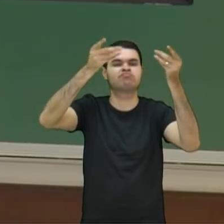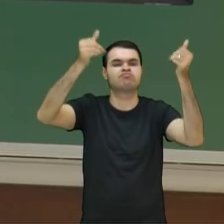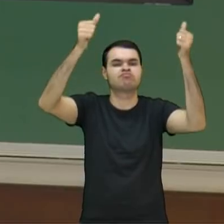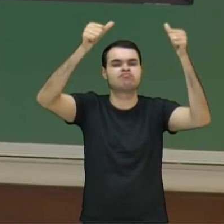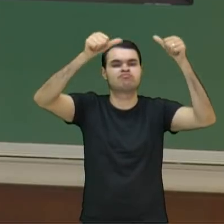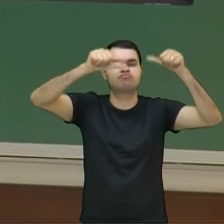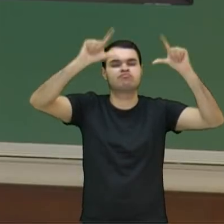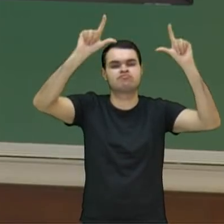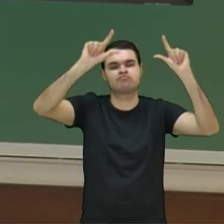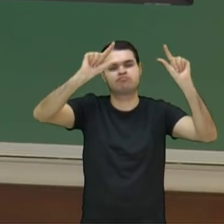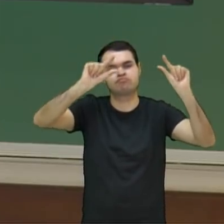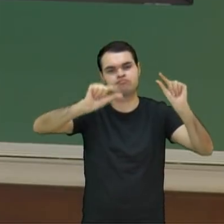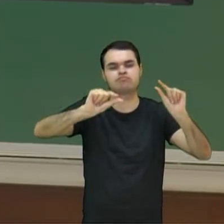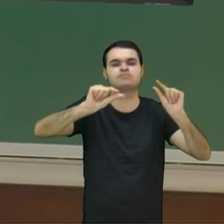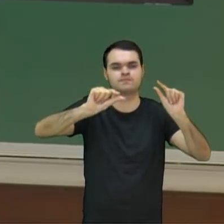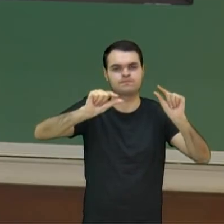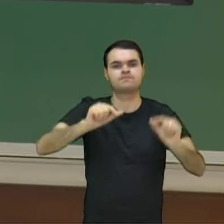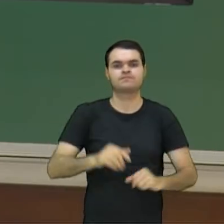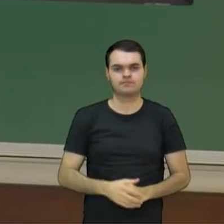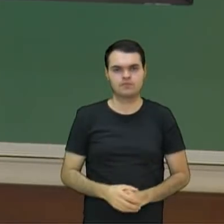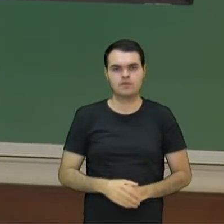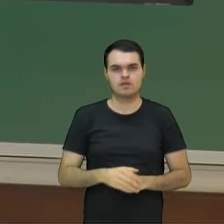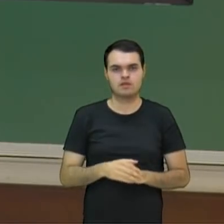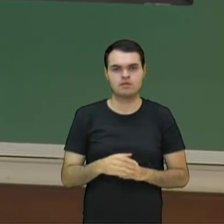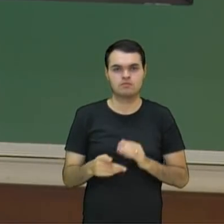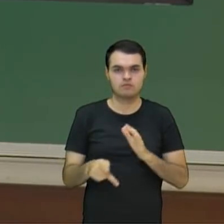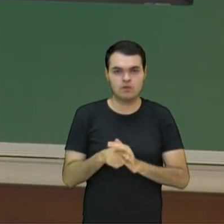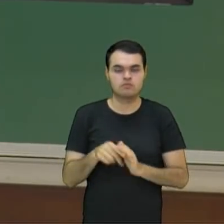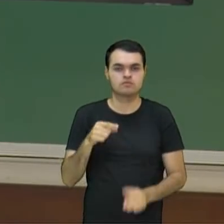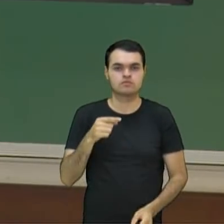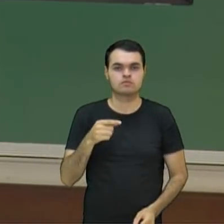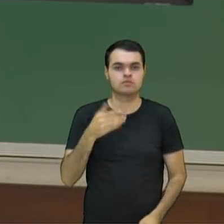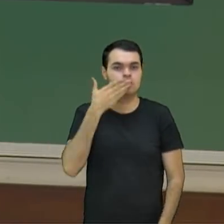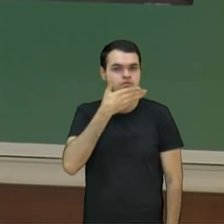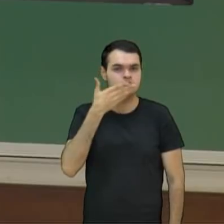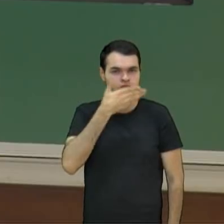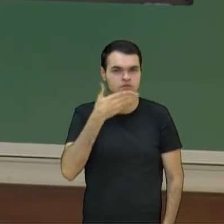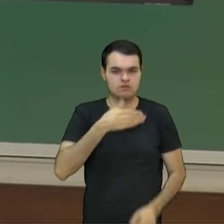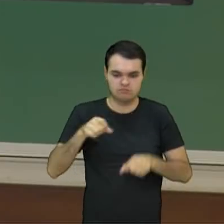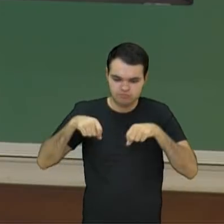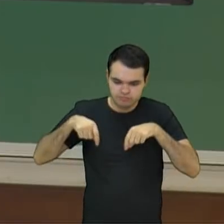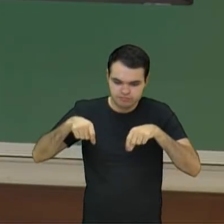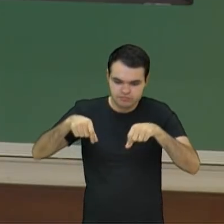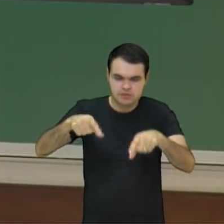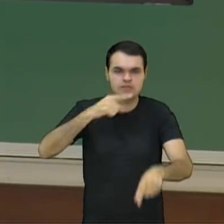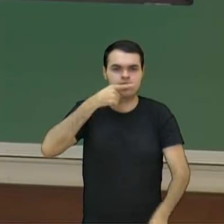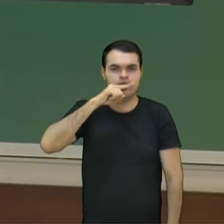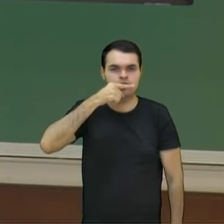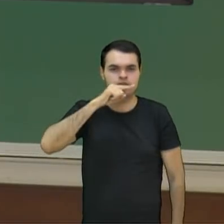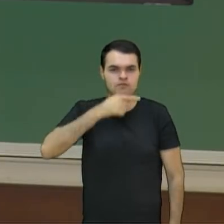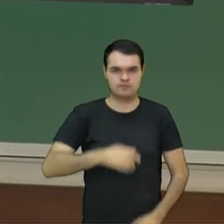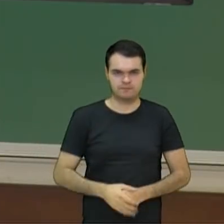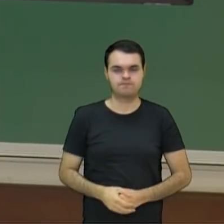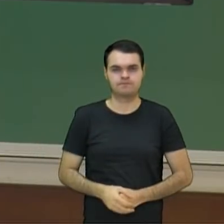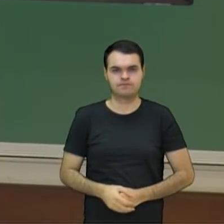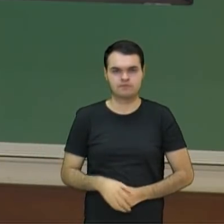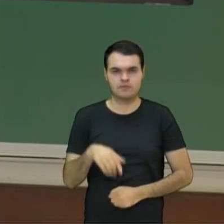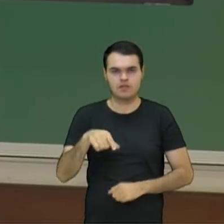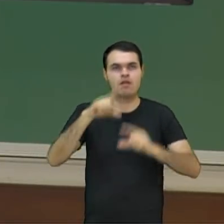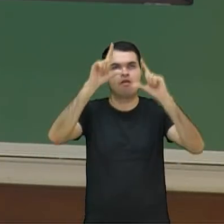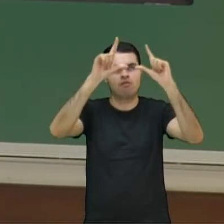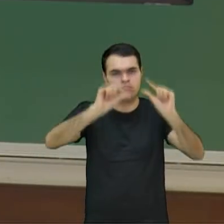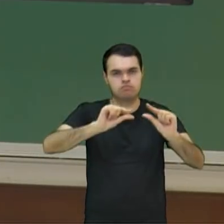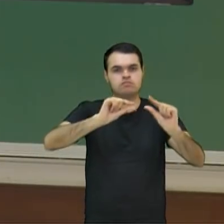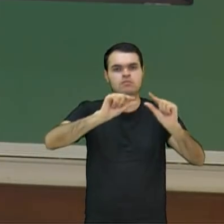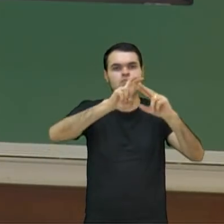dizer, diminuiu essa questão ali da produção do açúcar, né, do plantio da cana-de-açúcar, e aí isso impulsiona a